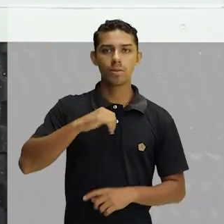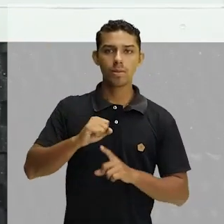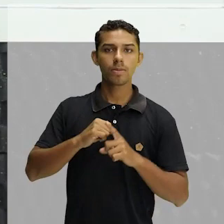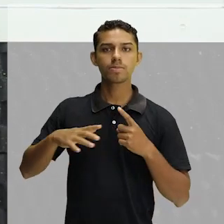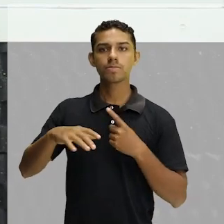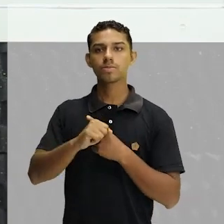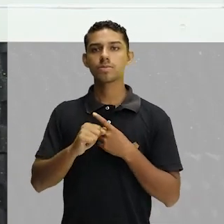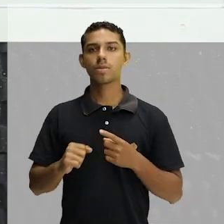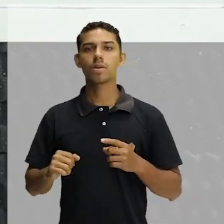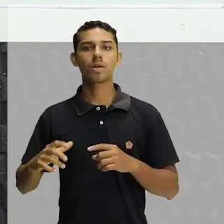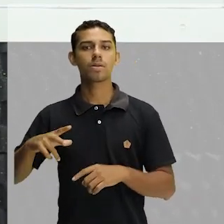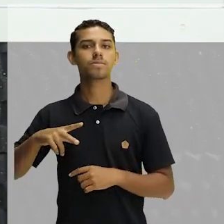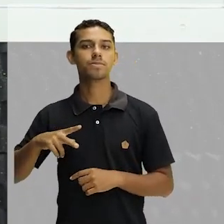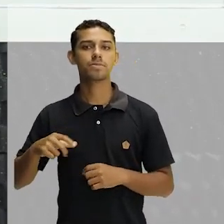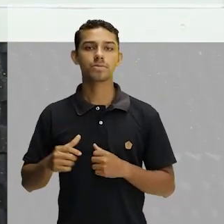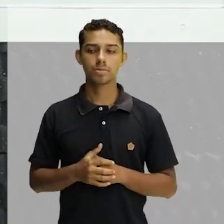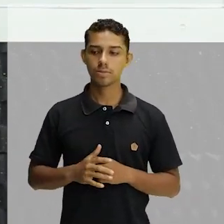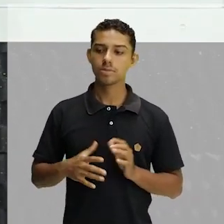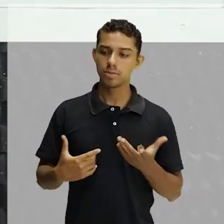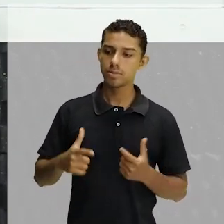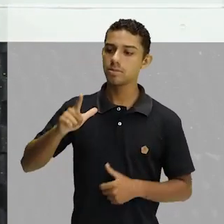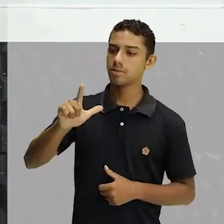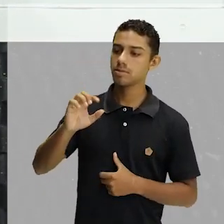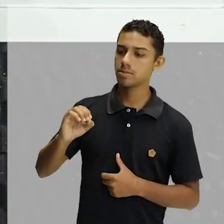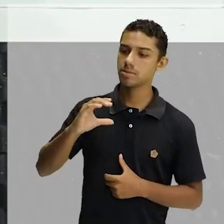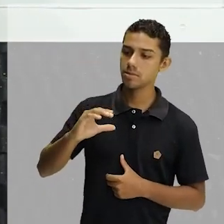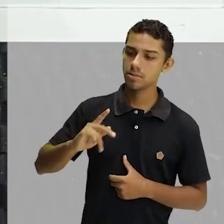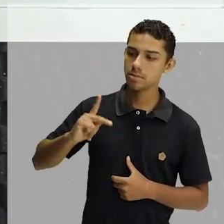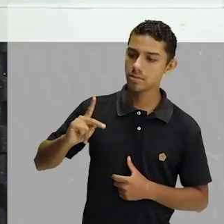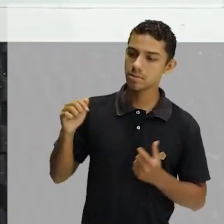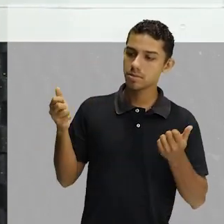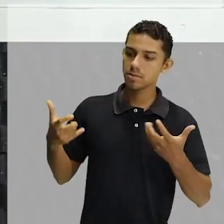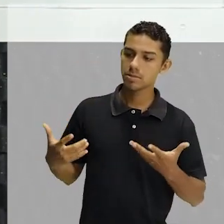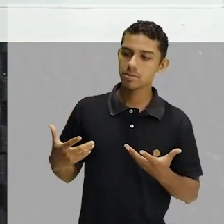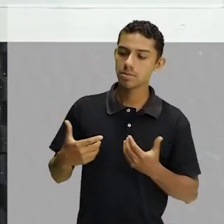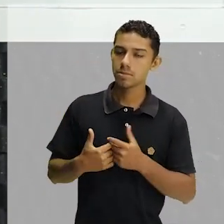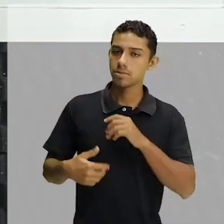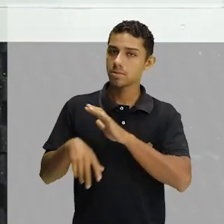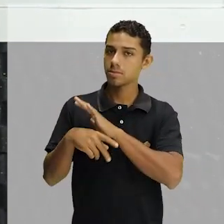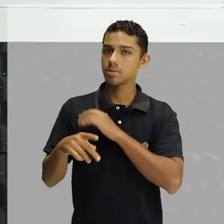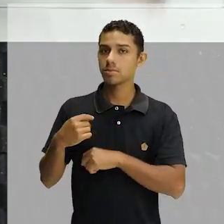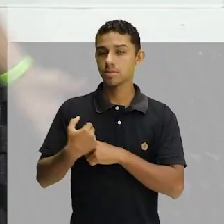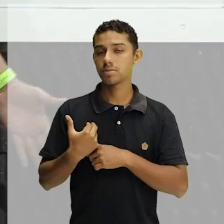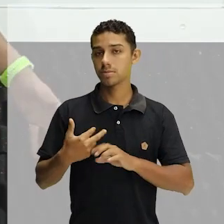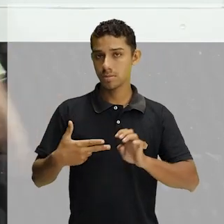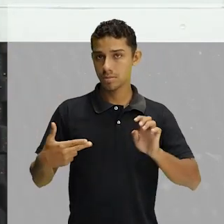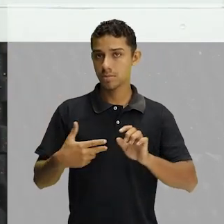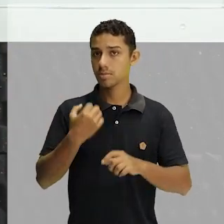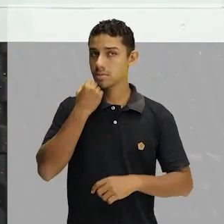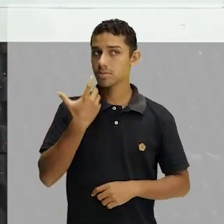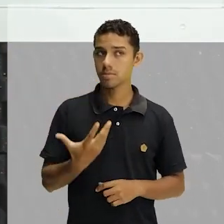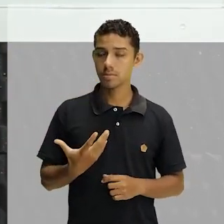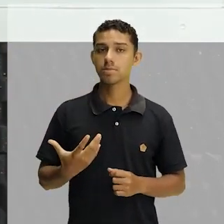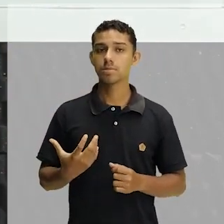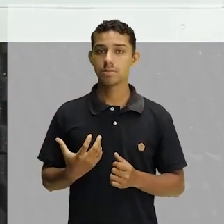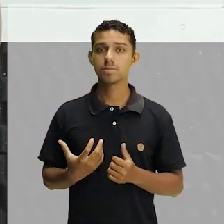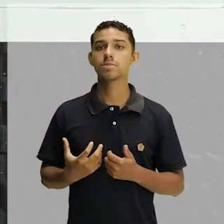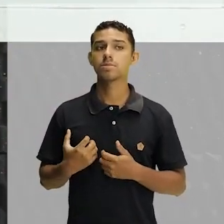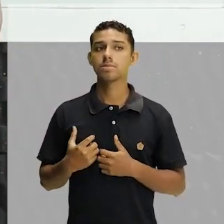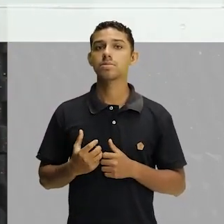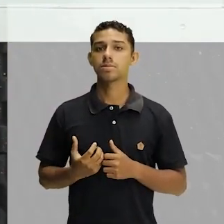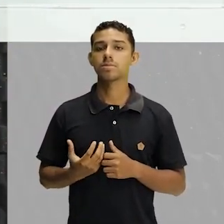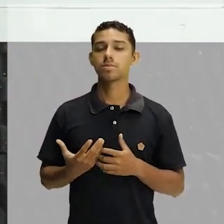privada. Enquanto Locke, por exemplo, vai colocar a propriedade privada como um elemento benéfico, um elemento